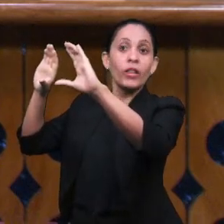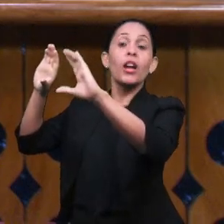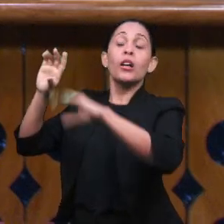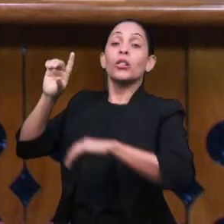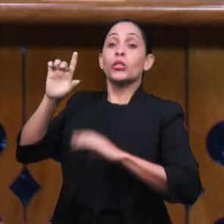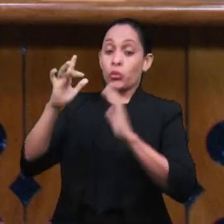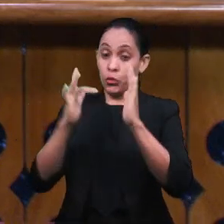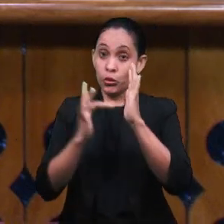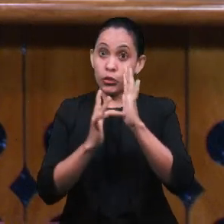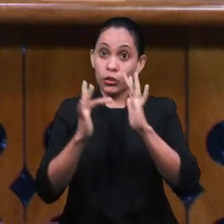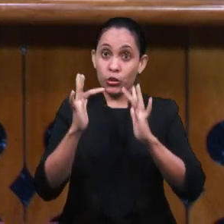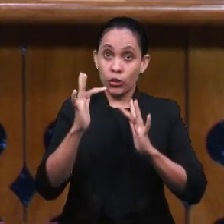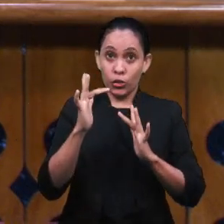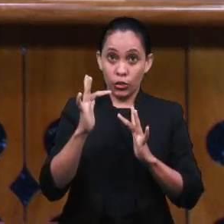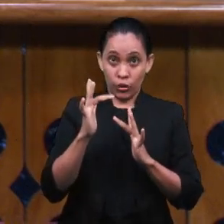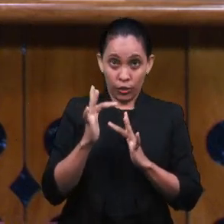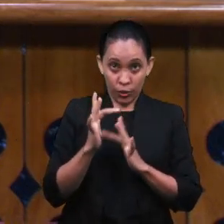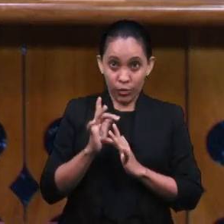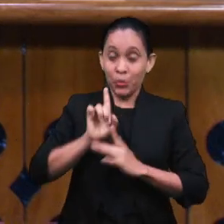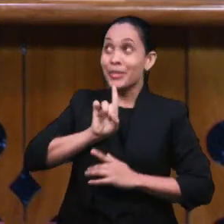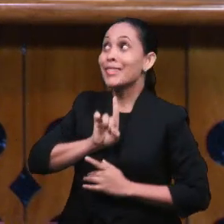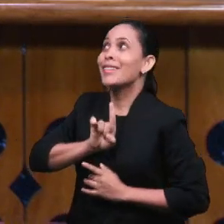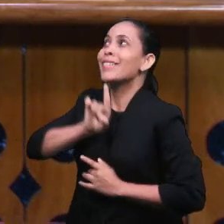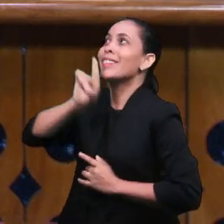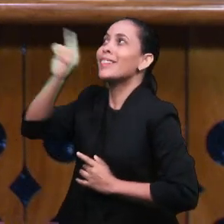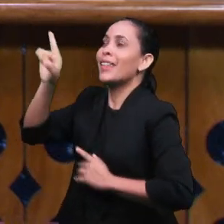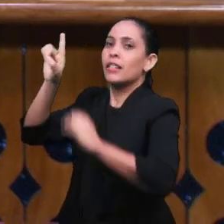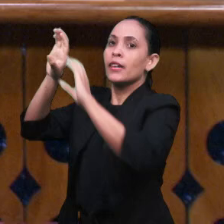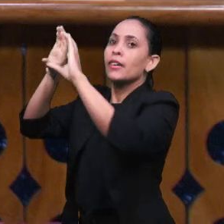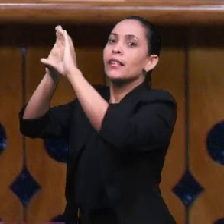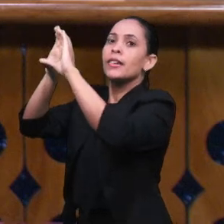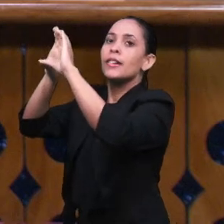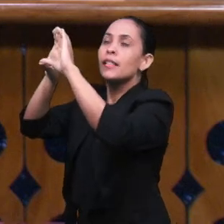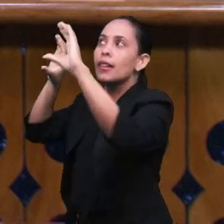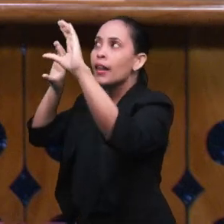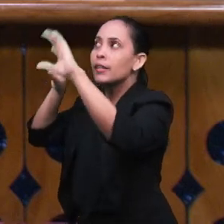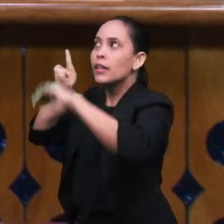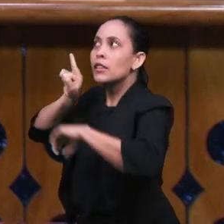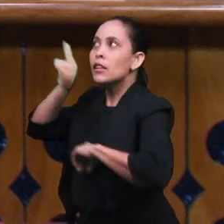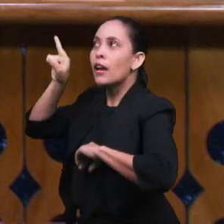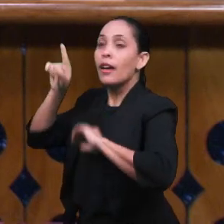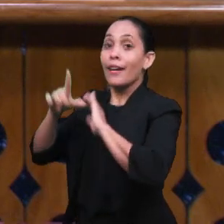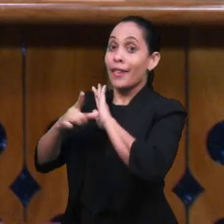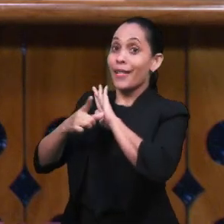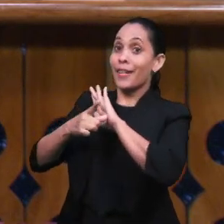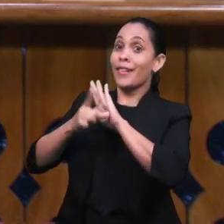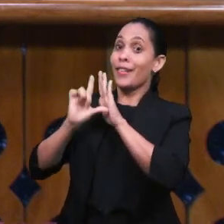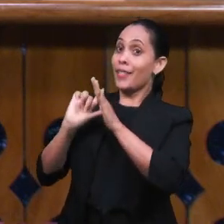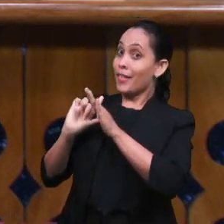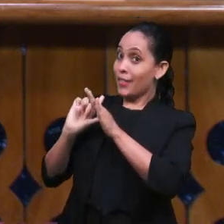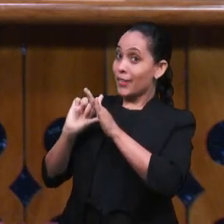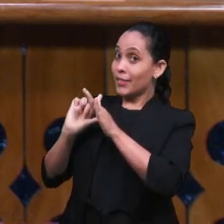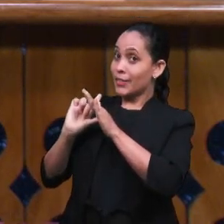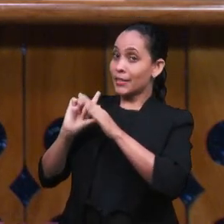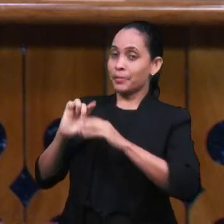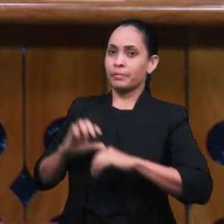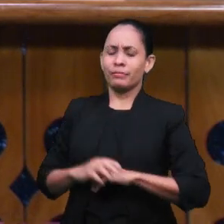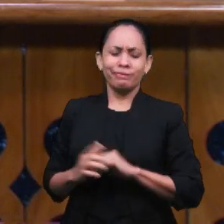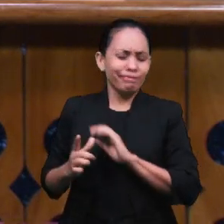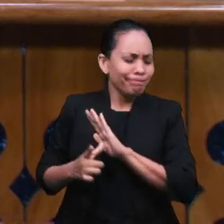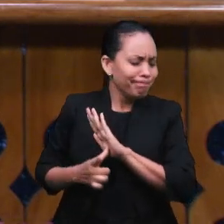Jesus, lá na eternidade, quer dizer, bem antes, muito